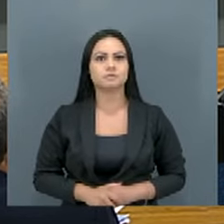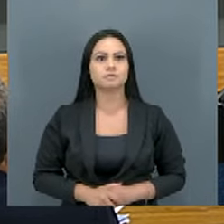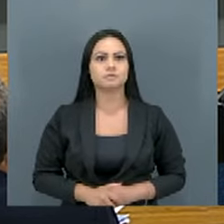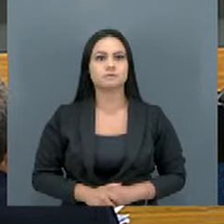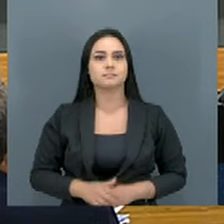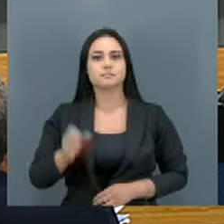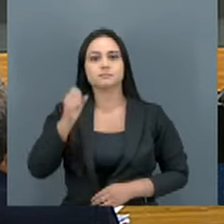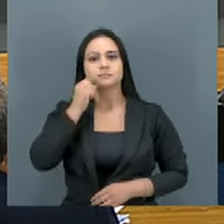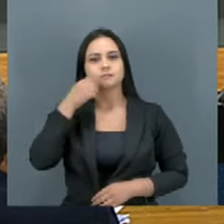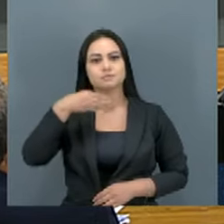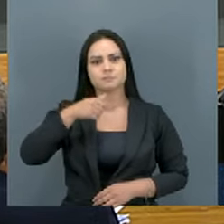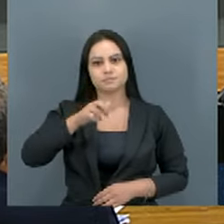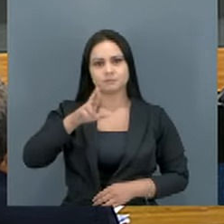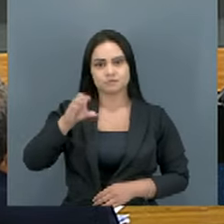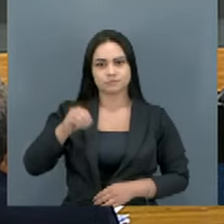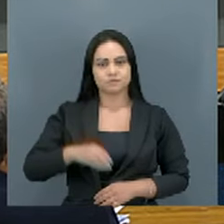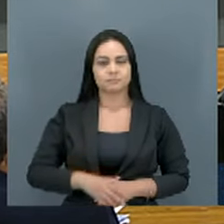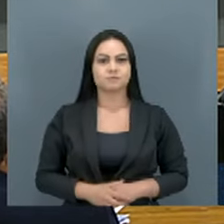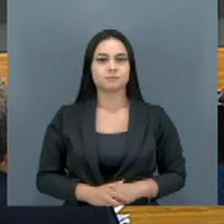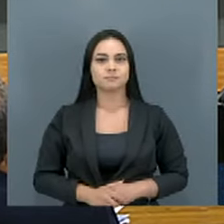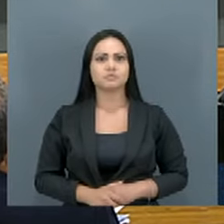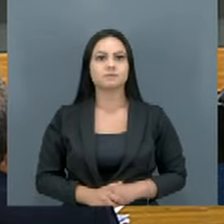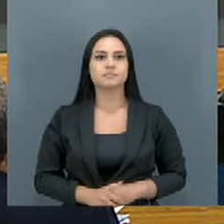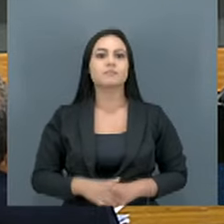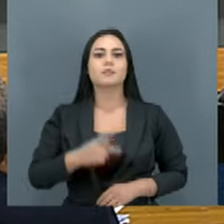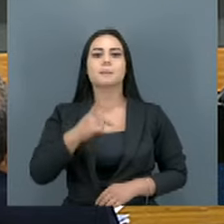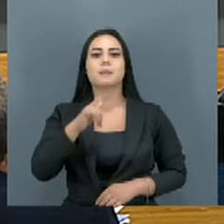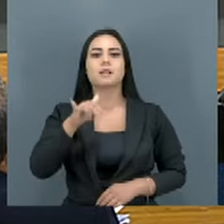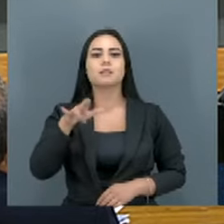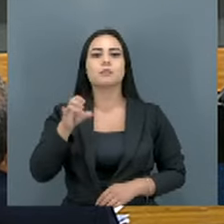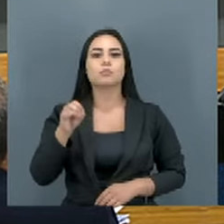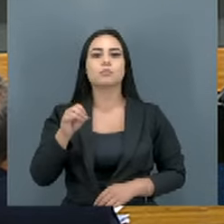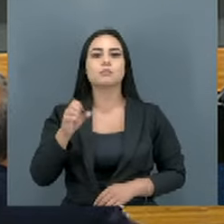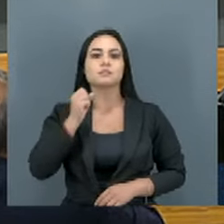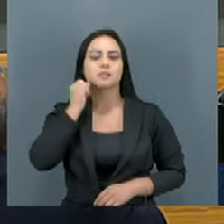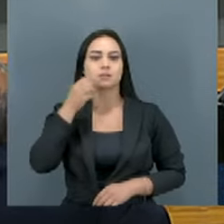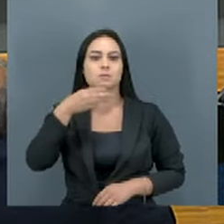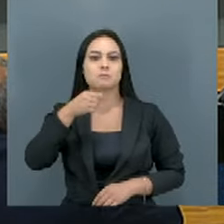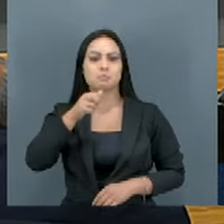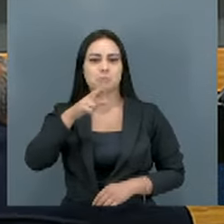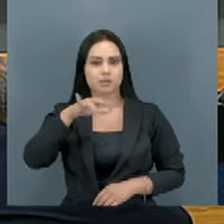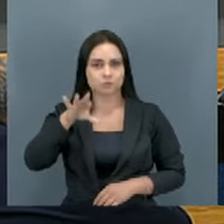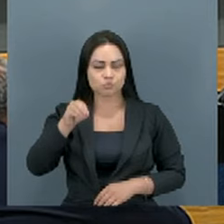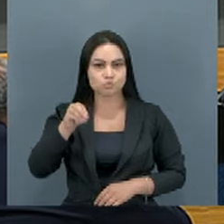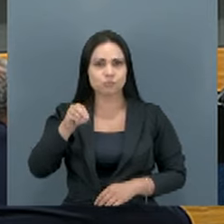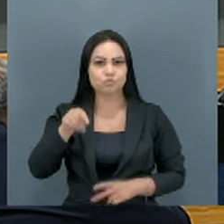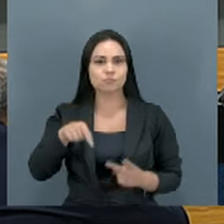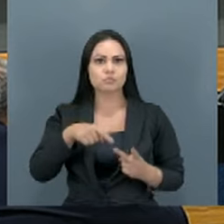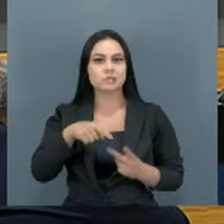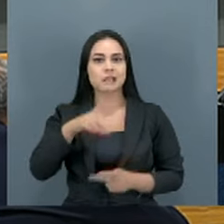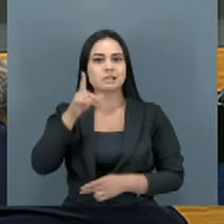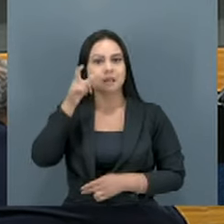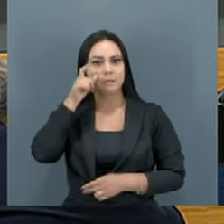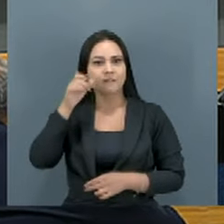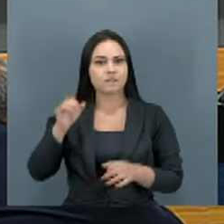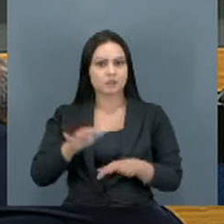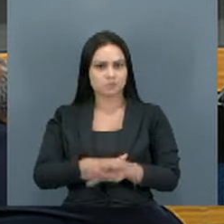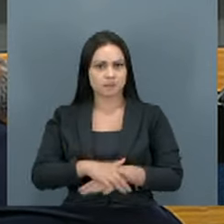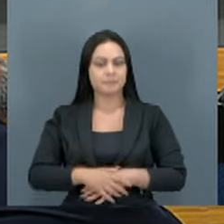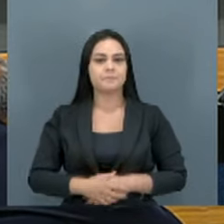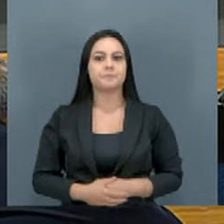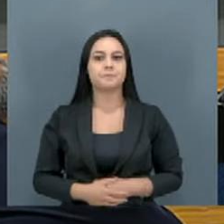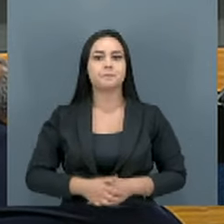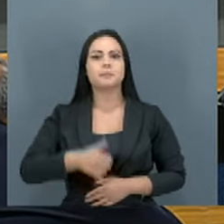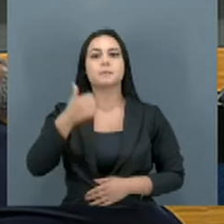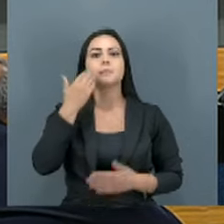Senador Mauro. Senador Plínio, senador Márcio Bittar, senadora Damares, só para finalizar,